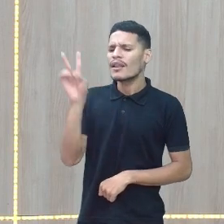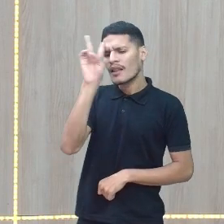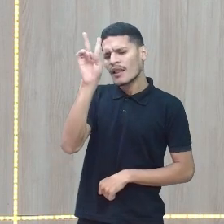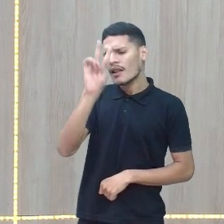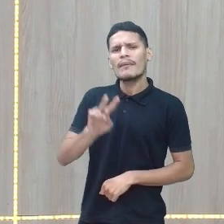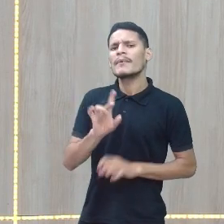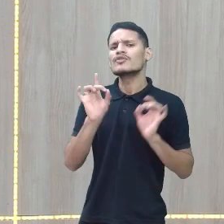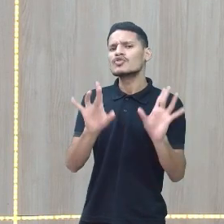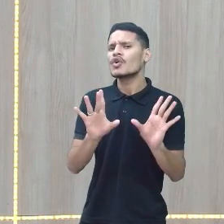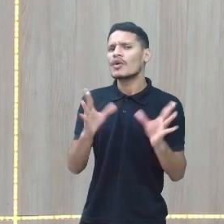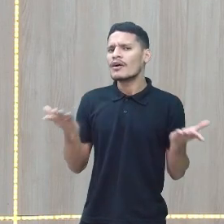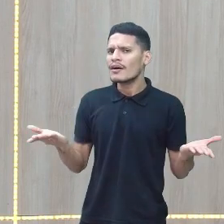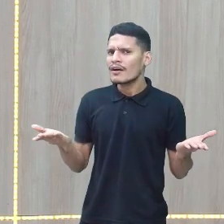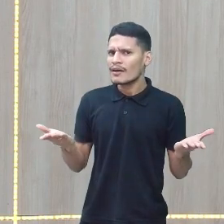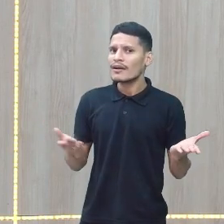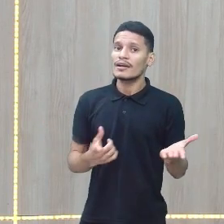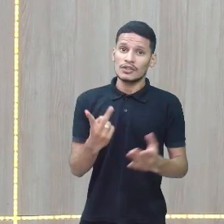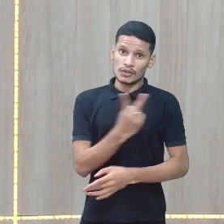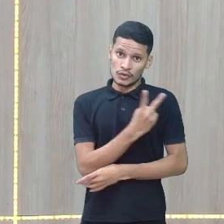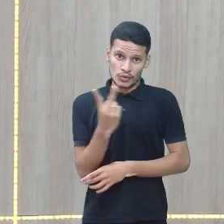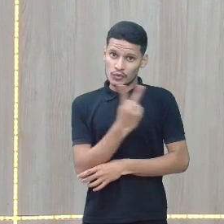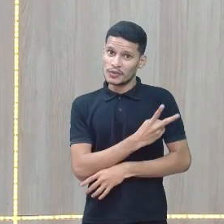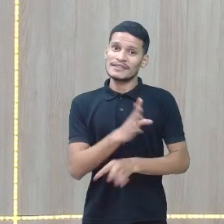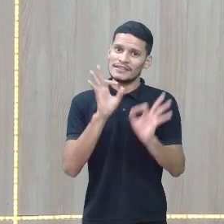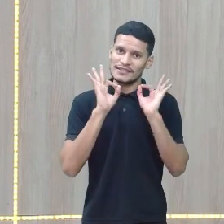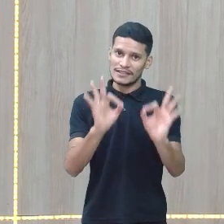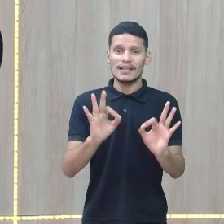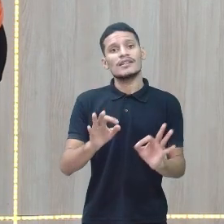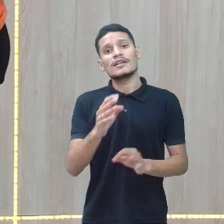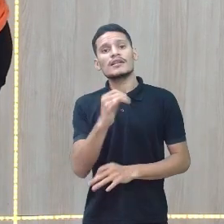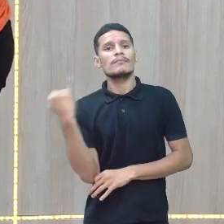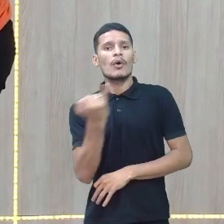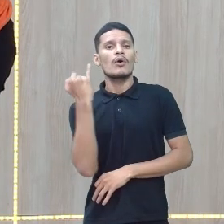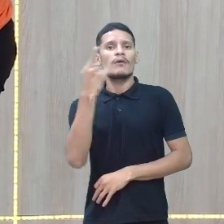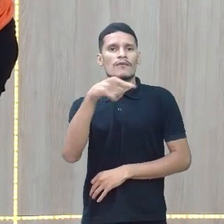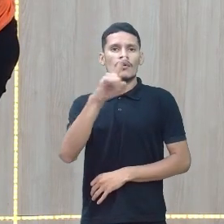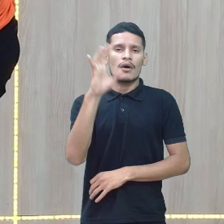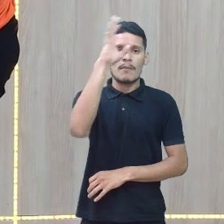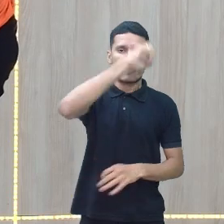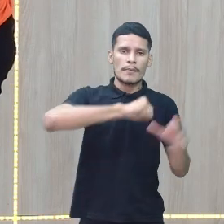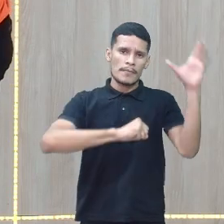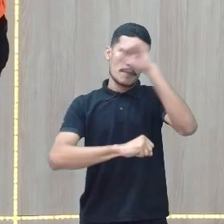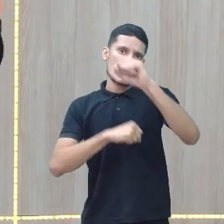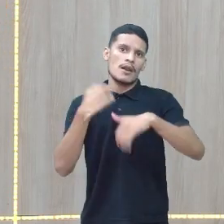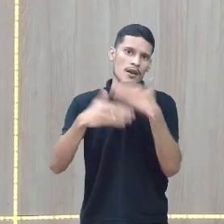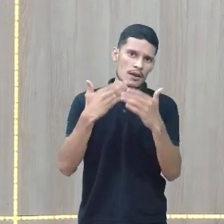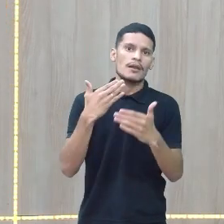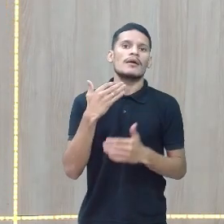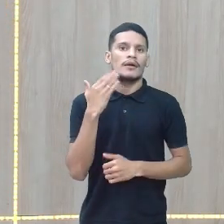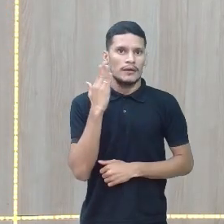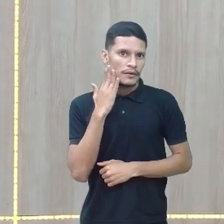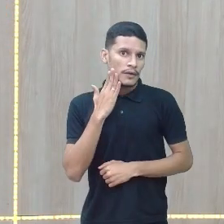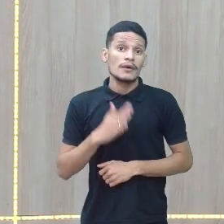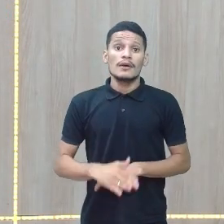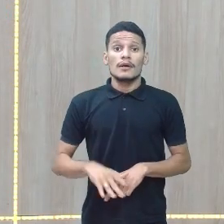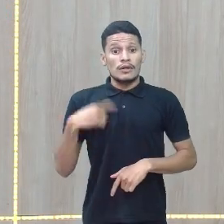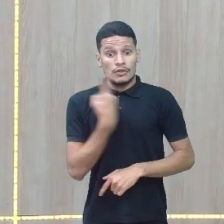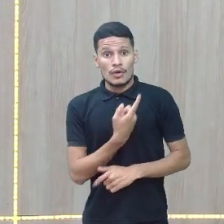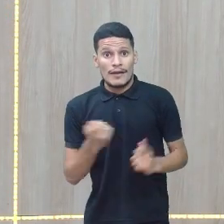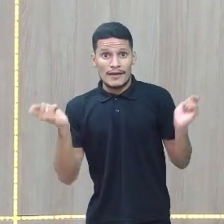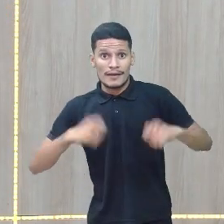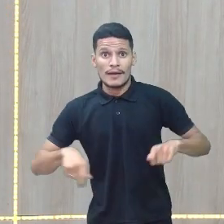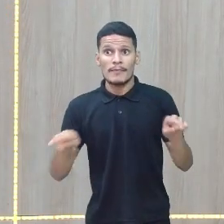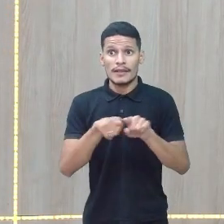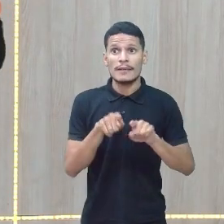relembrando? As duas estão valendo. O importante é vocês aprenderem. Então, nós podemos também ver, não é,